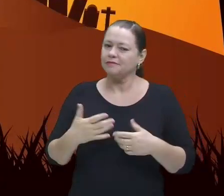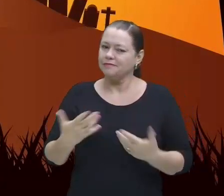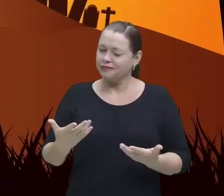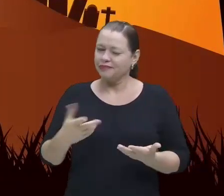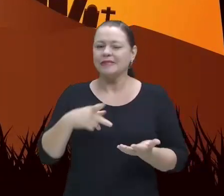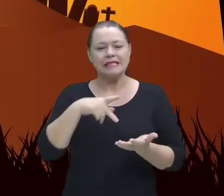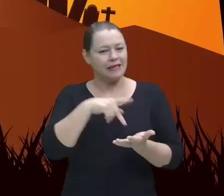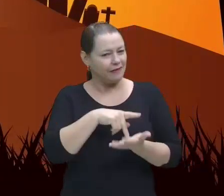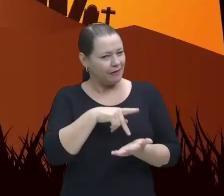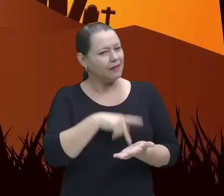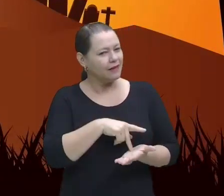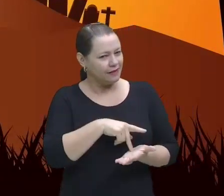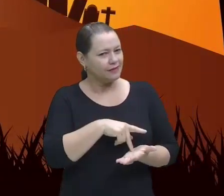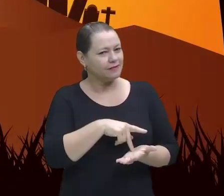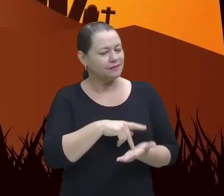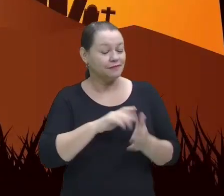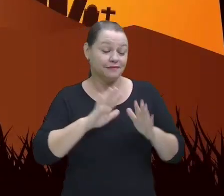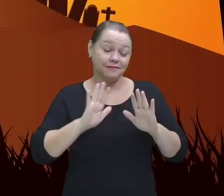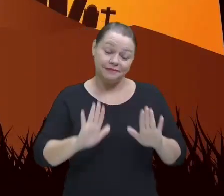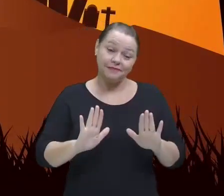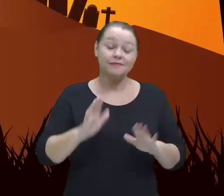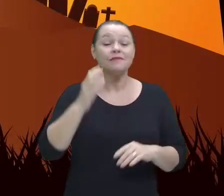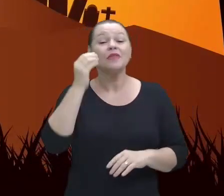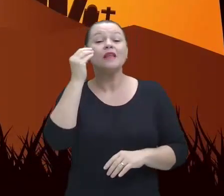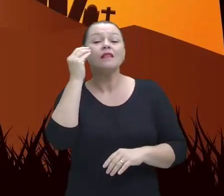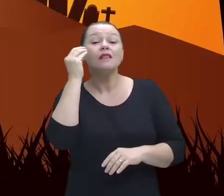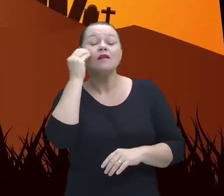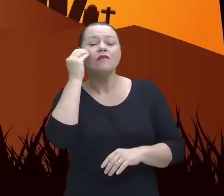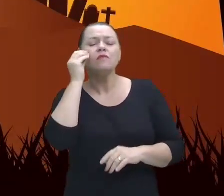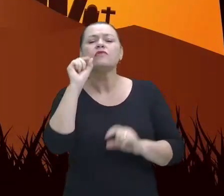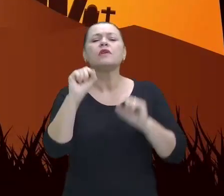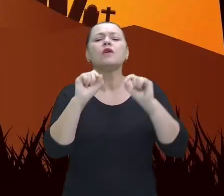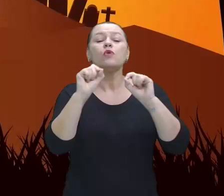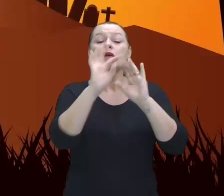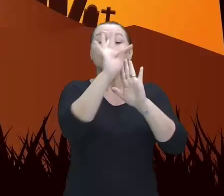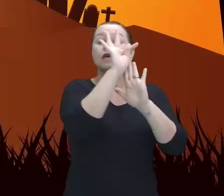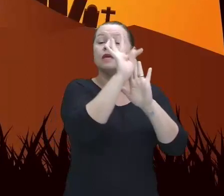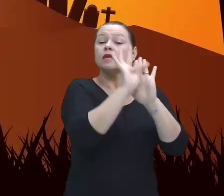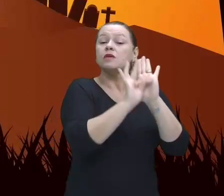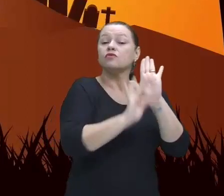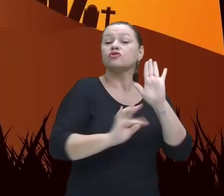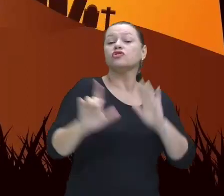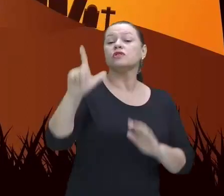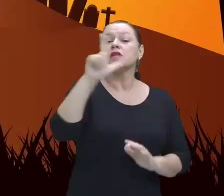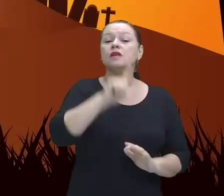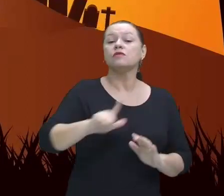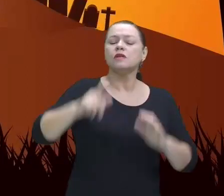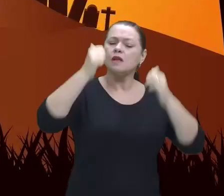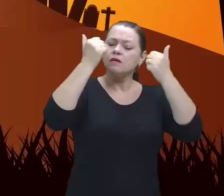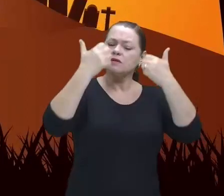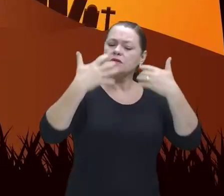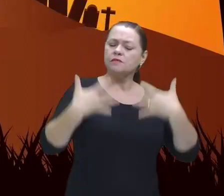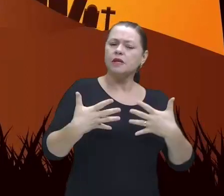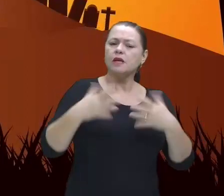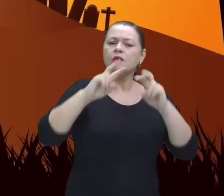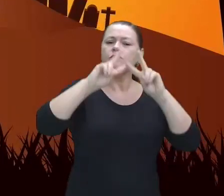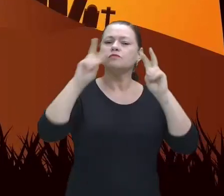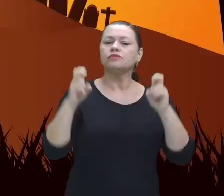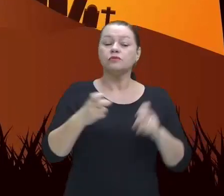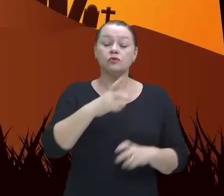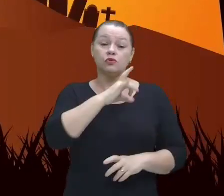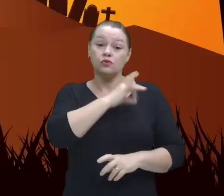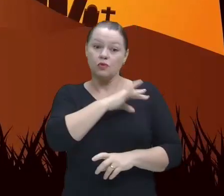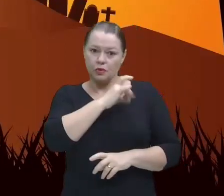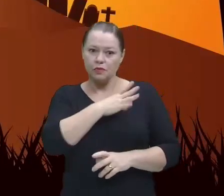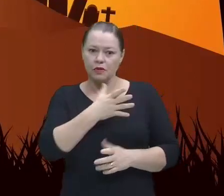verdade? Então vamos ver o que os textos literários falam sobre o medo. Nós vamos iniciar então com